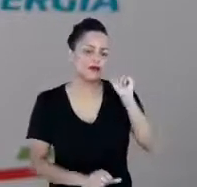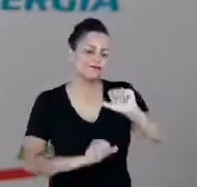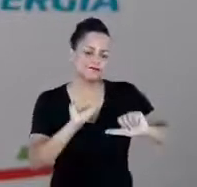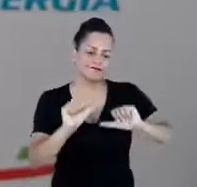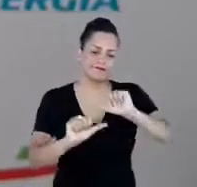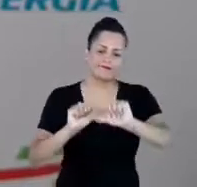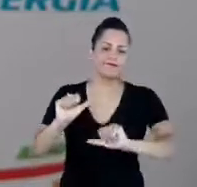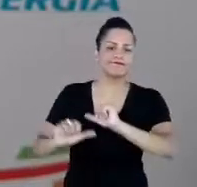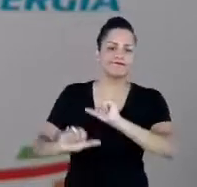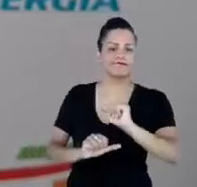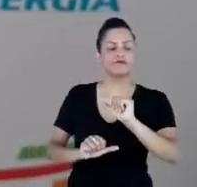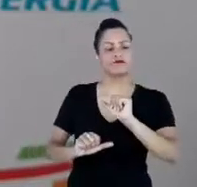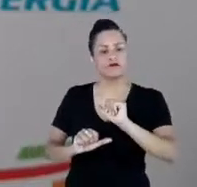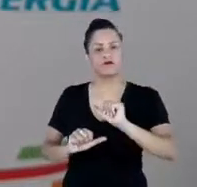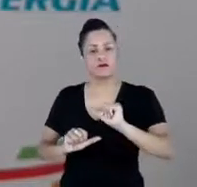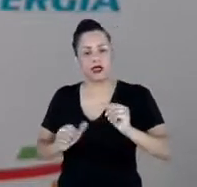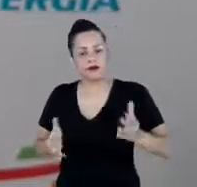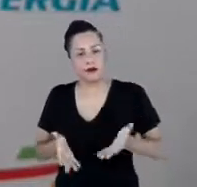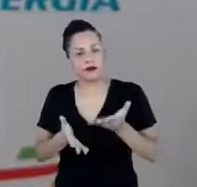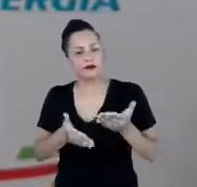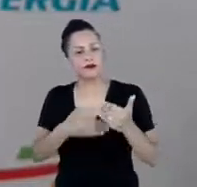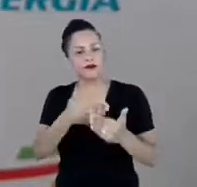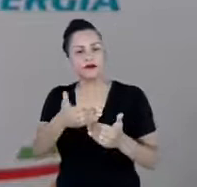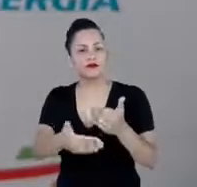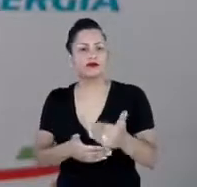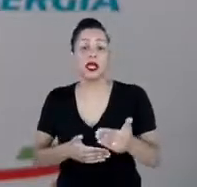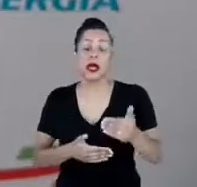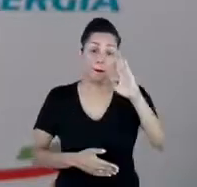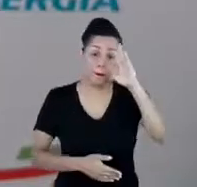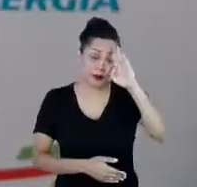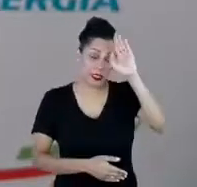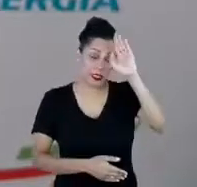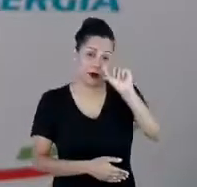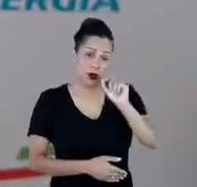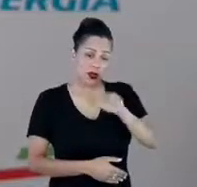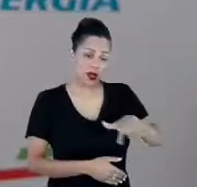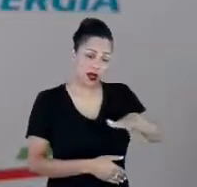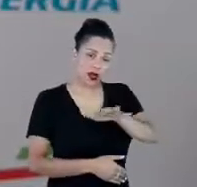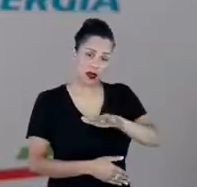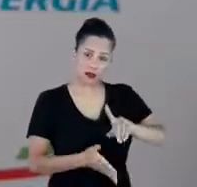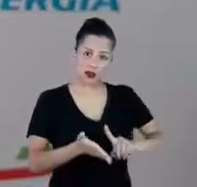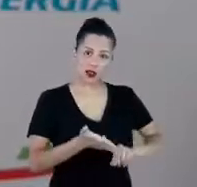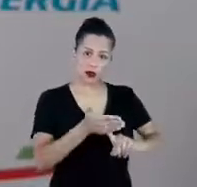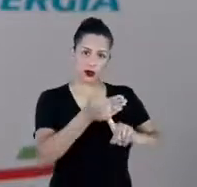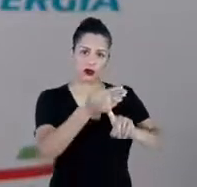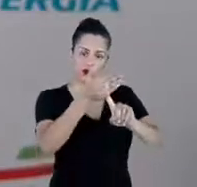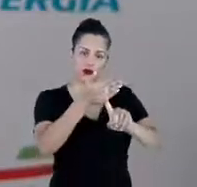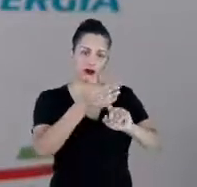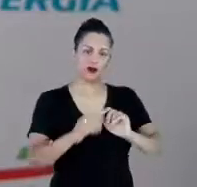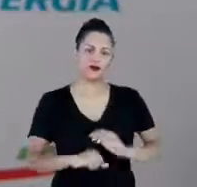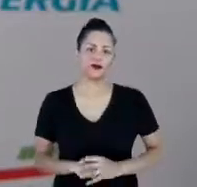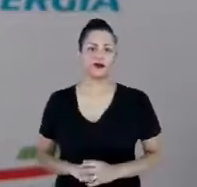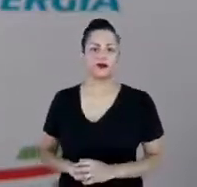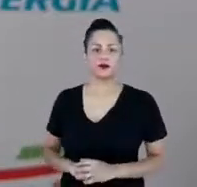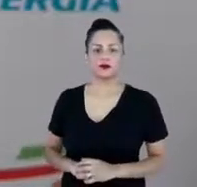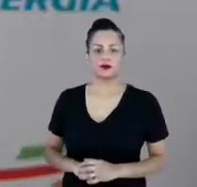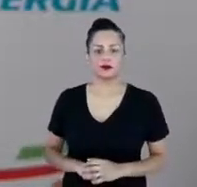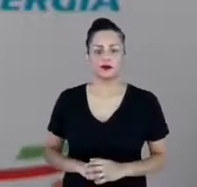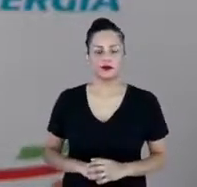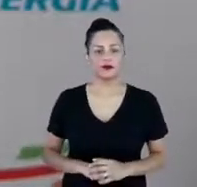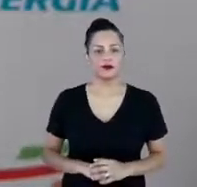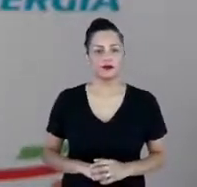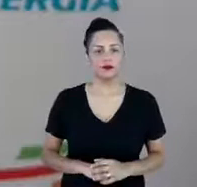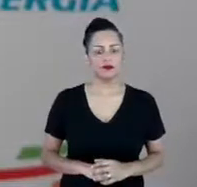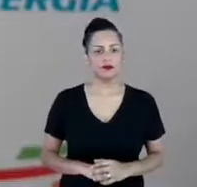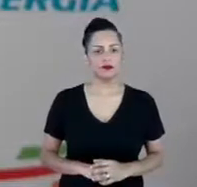plausíveis partícula particularmente na área de Tecnologia o que fez com